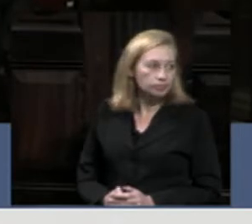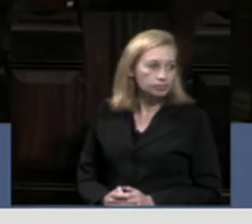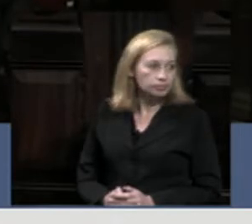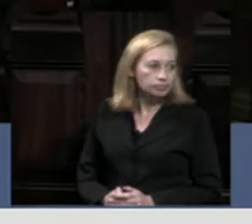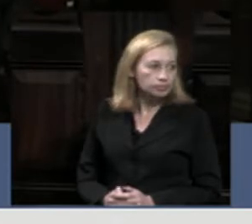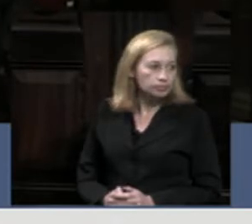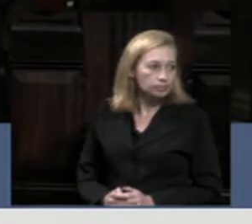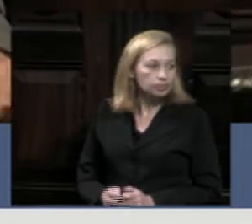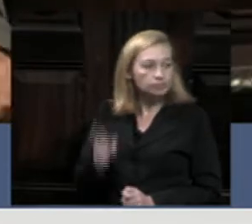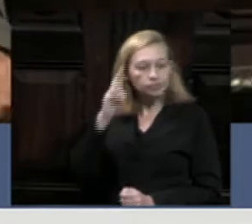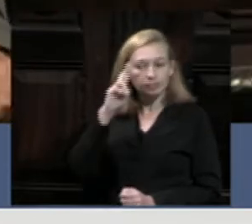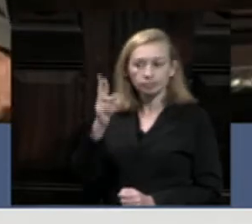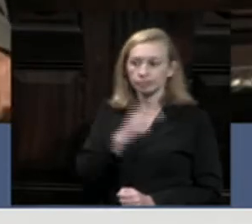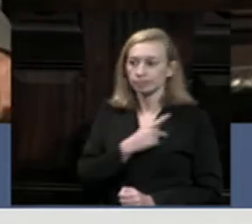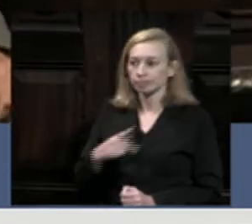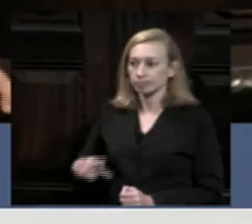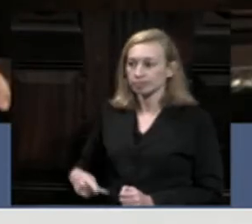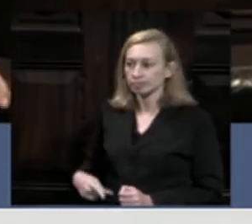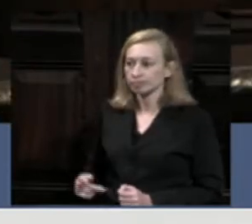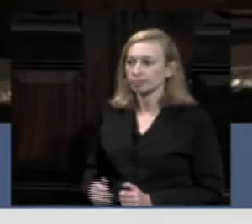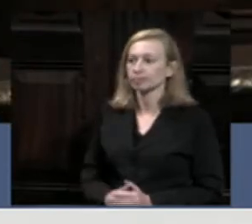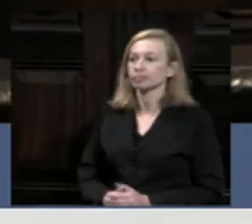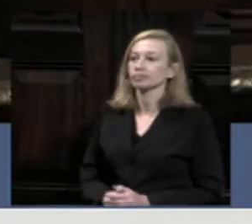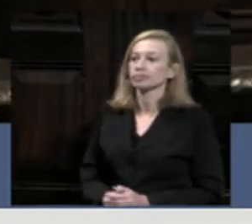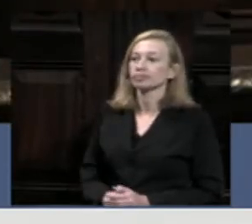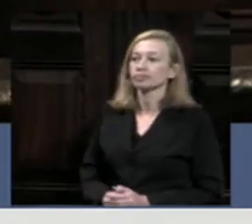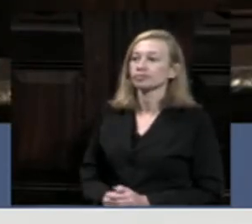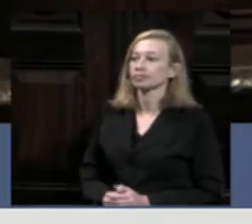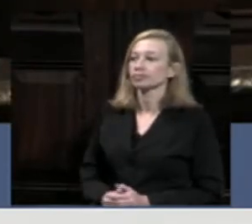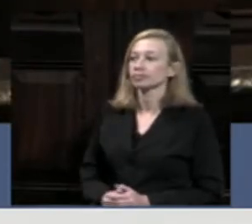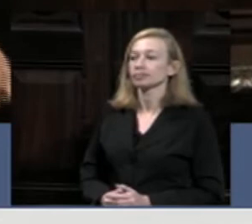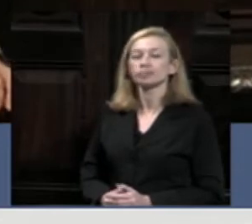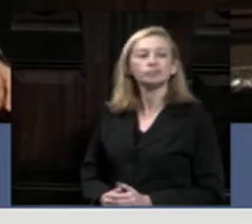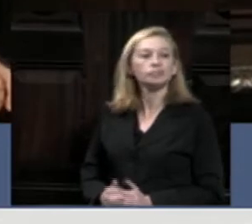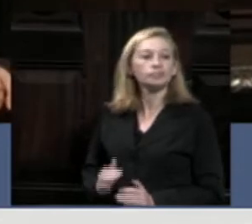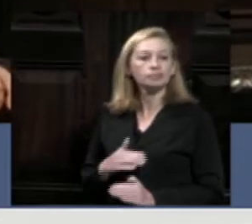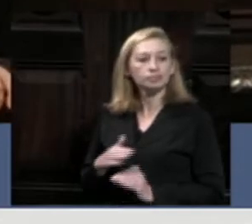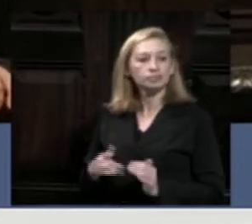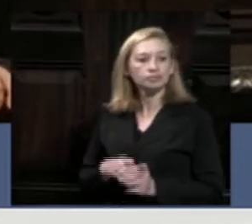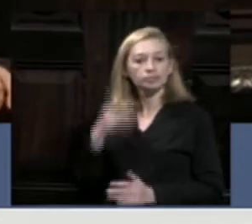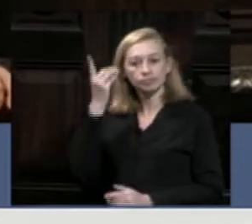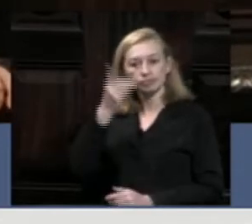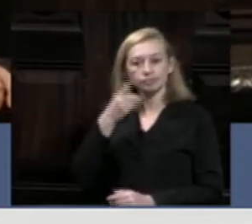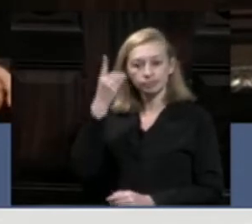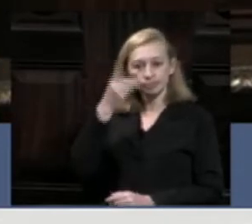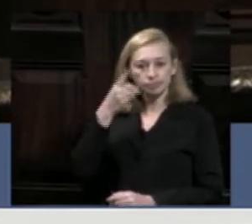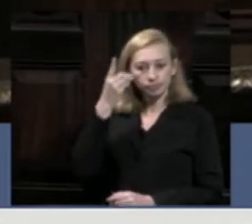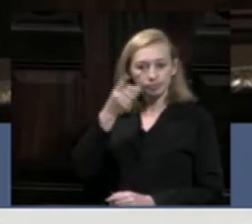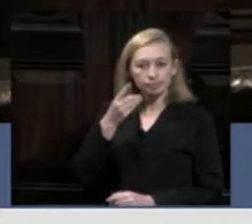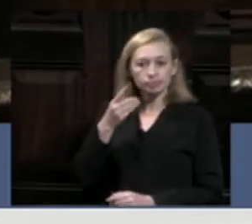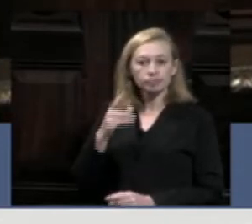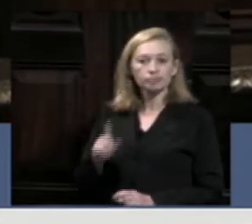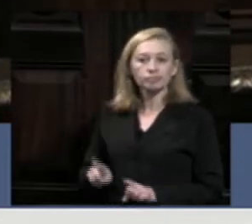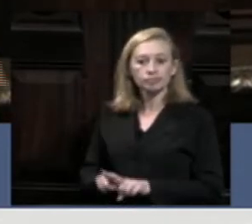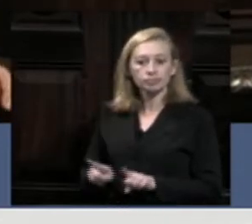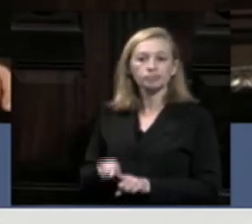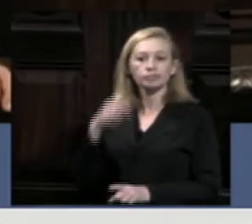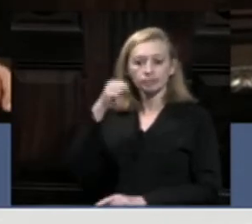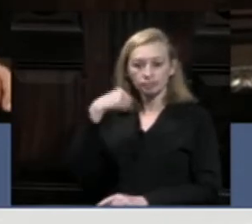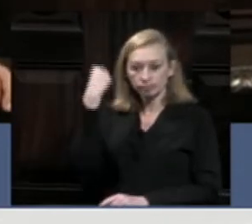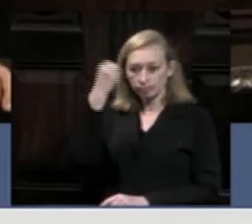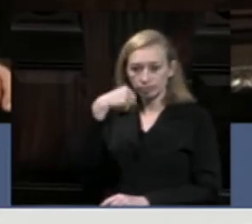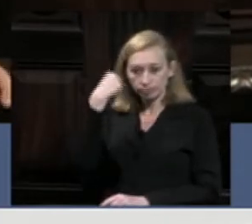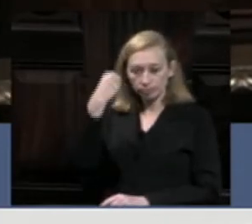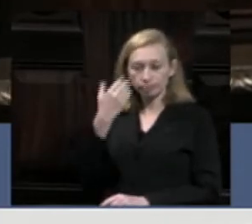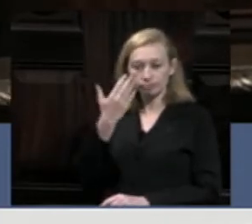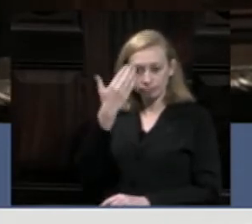Senhor presidente, senhoras e senhores deputados, senador Lindbergh Farias,